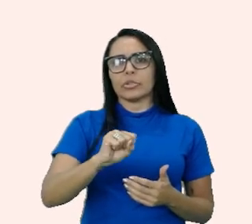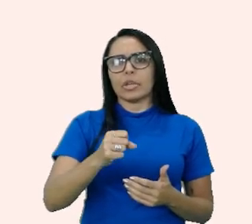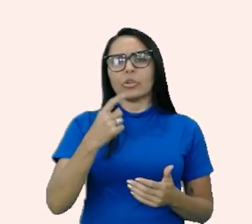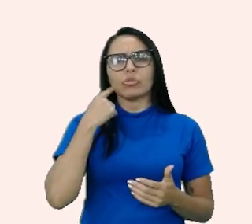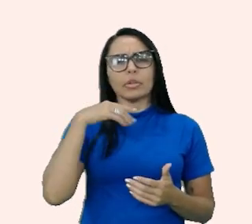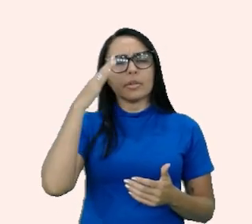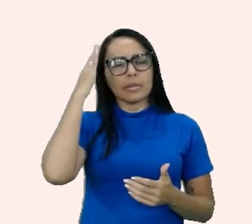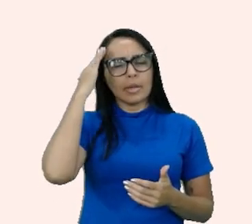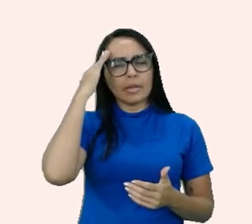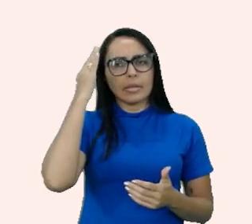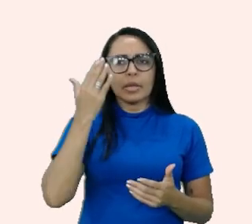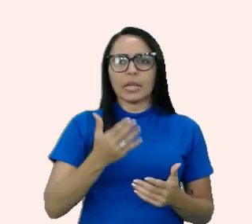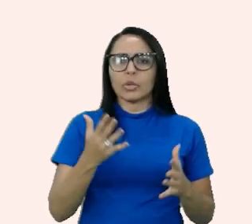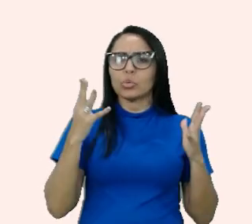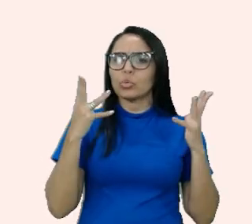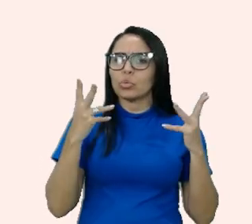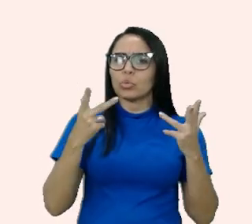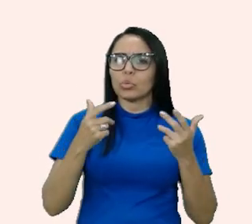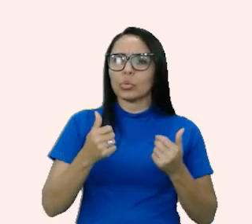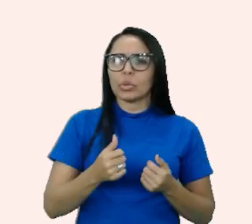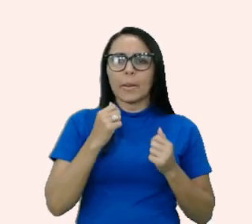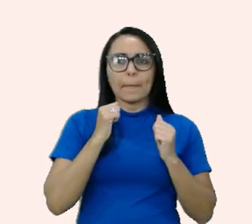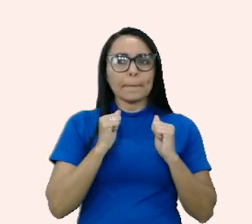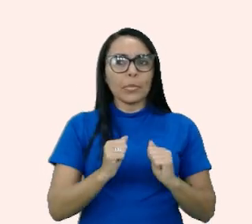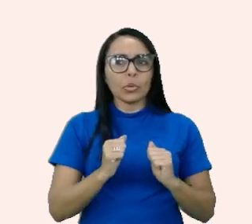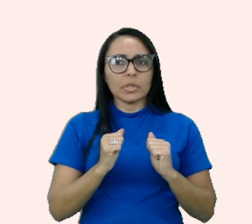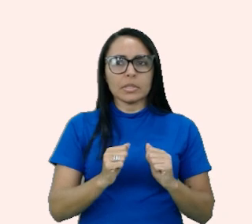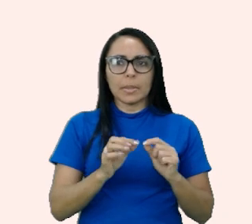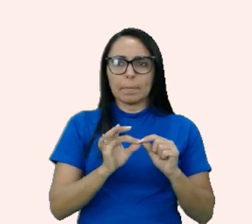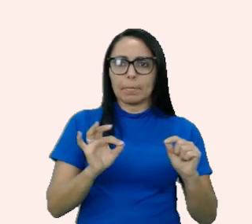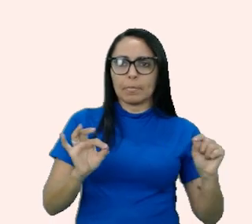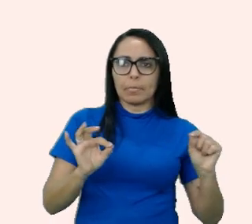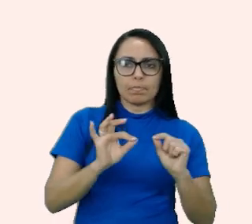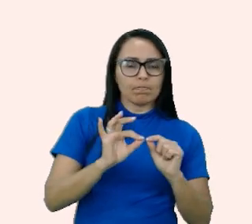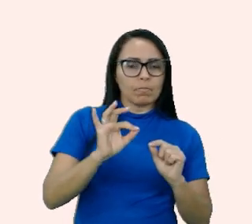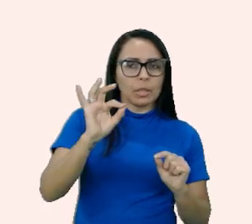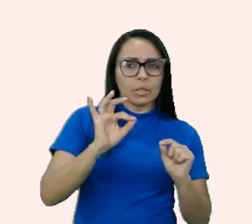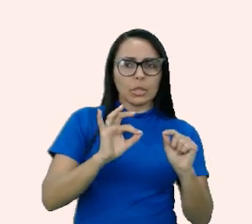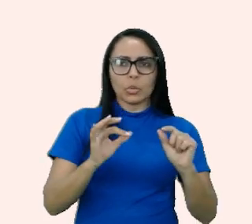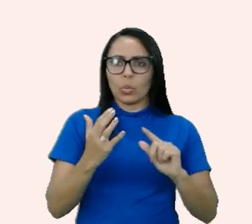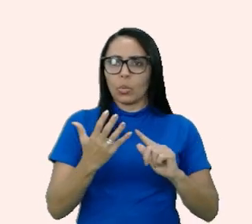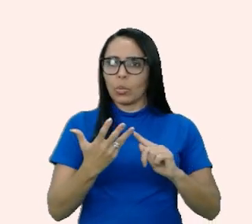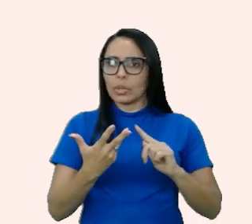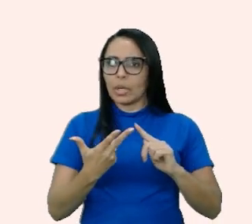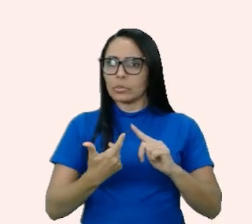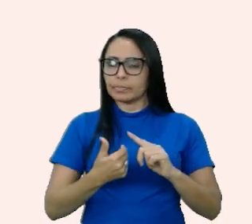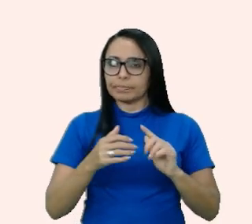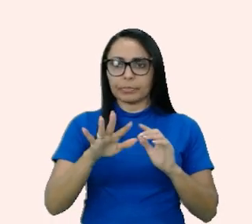por grandeza tudo aquilo que pode ser medido, contado. Por exemplo,